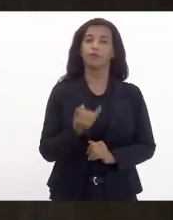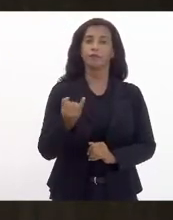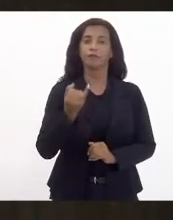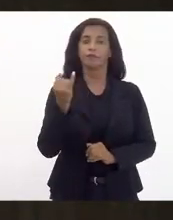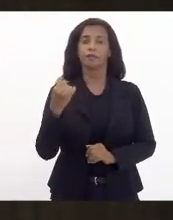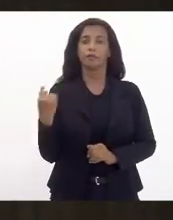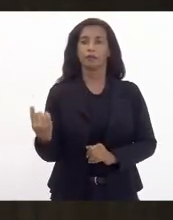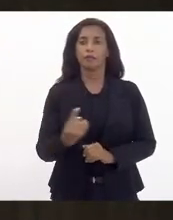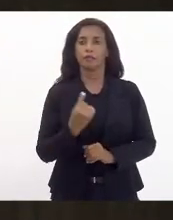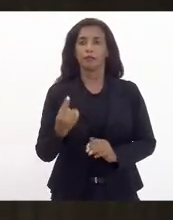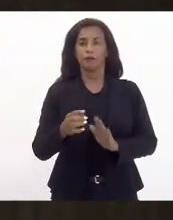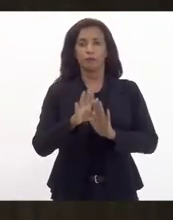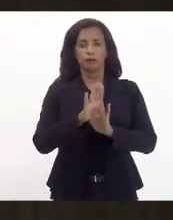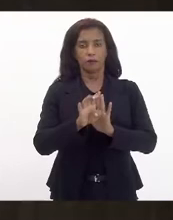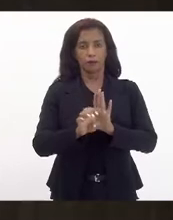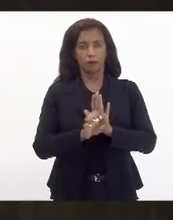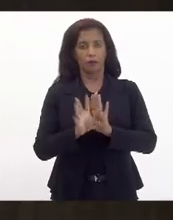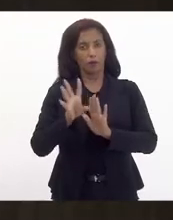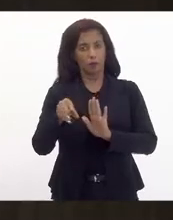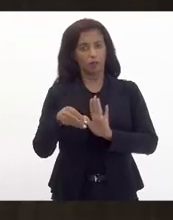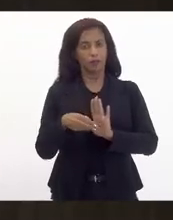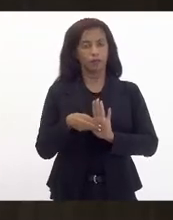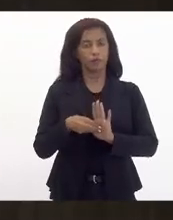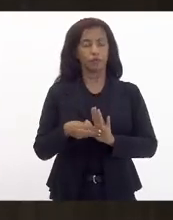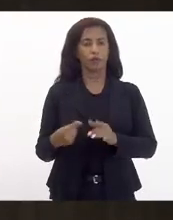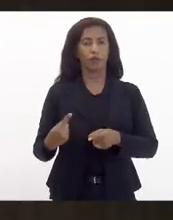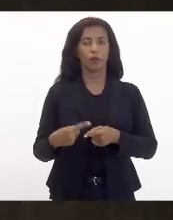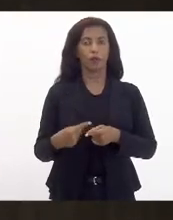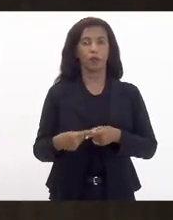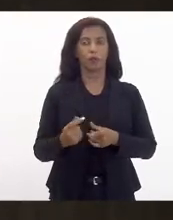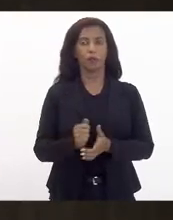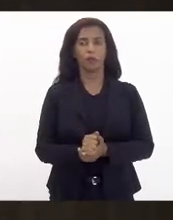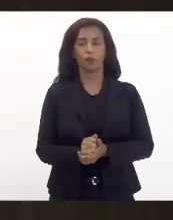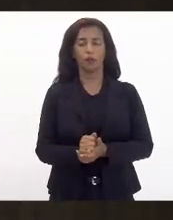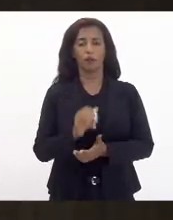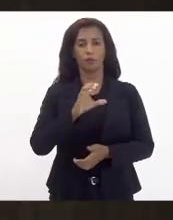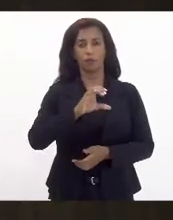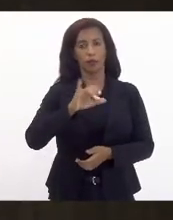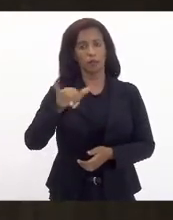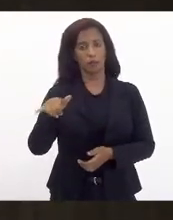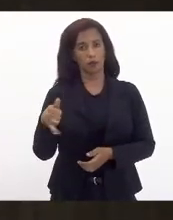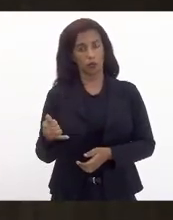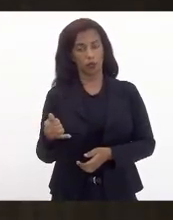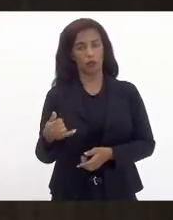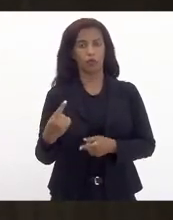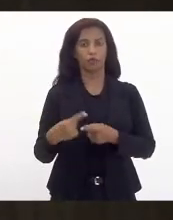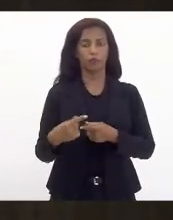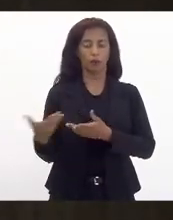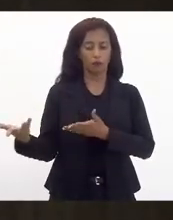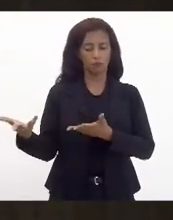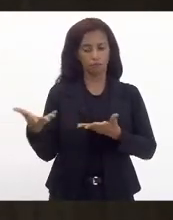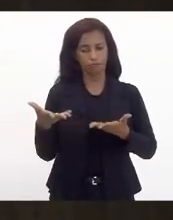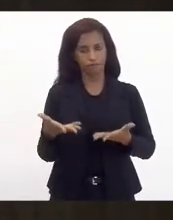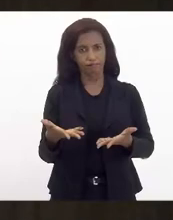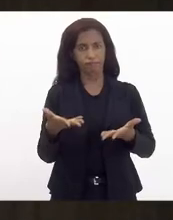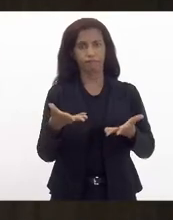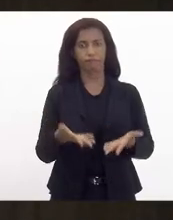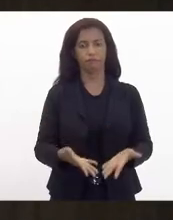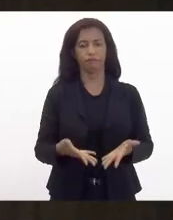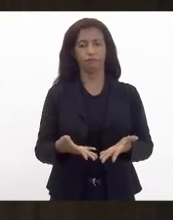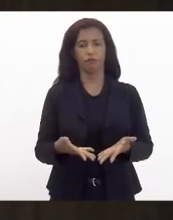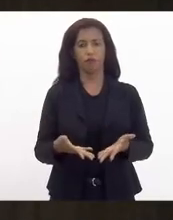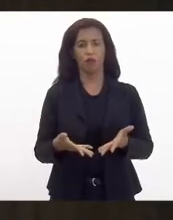da nossa emenda tecido aglutinada porque pela ccj porque a gente trazia ali